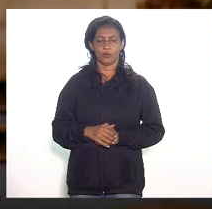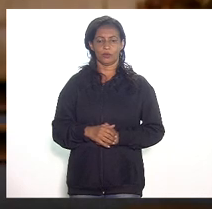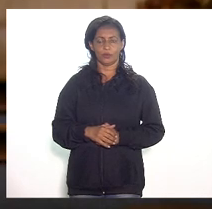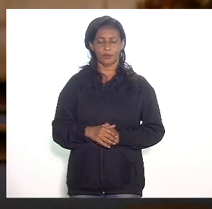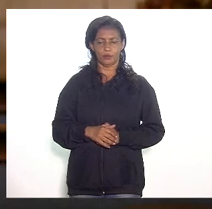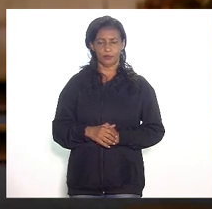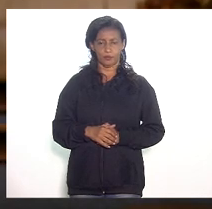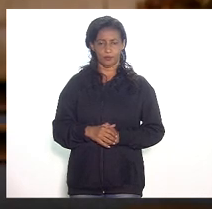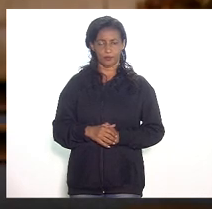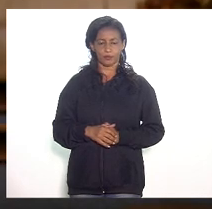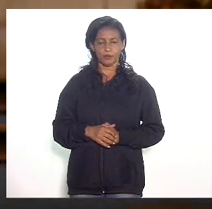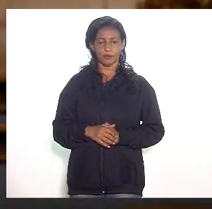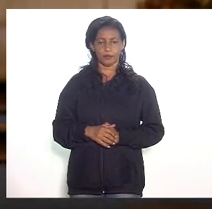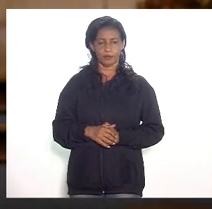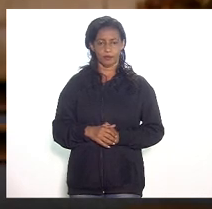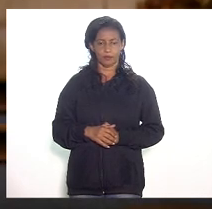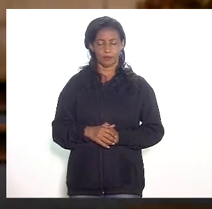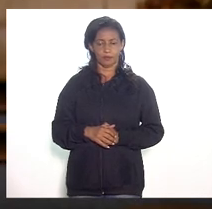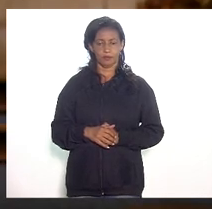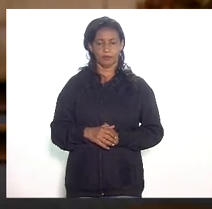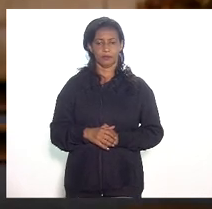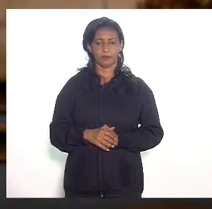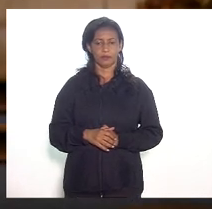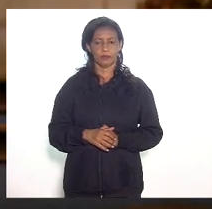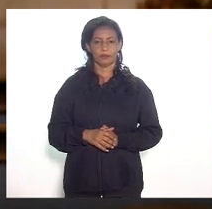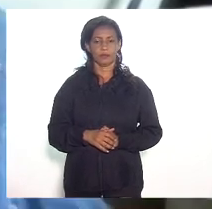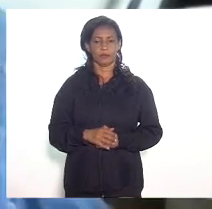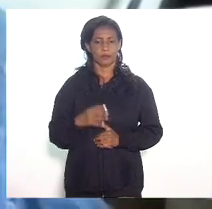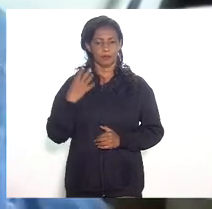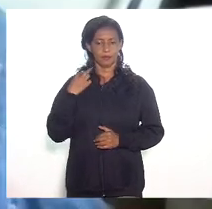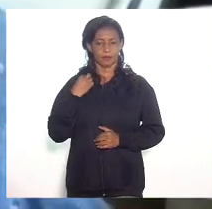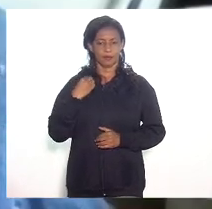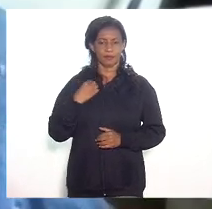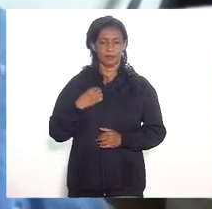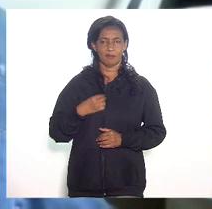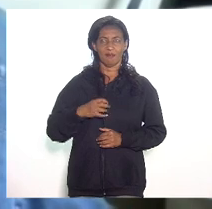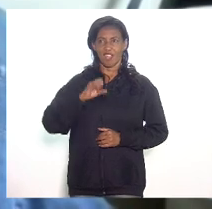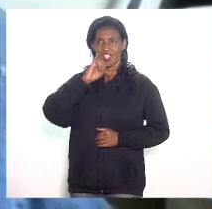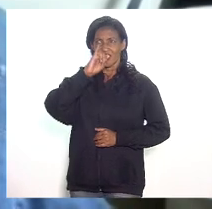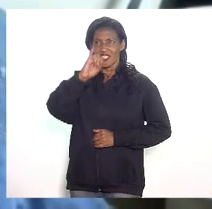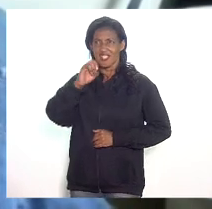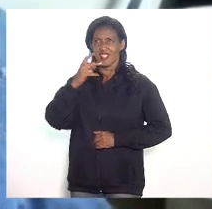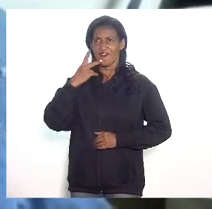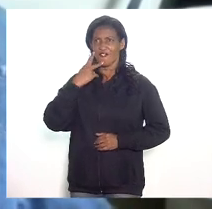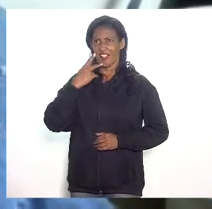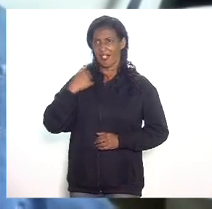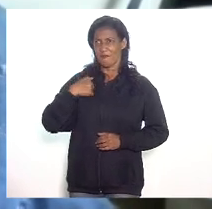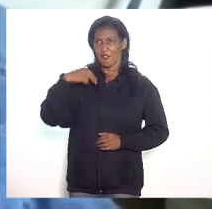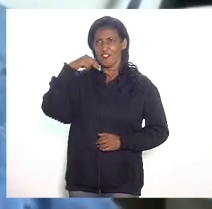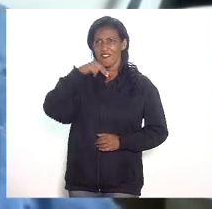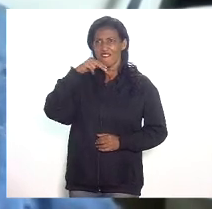Presidente, se o deputado Alexandre Kinoplock disser que meu neto é feio, eu vou brigar com ele porque eu quero